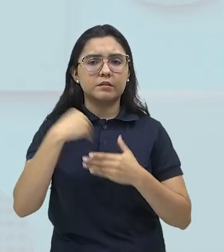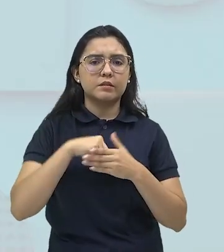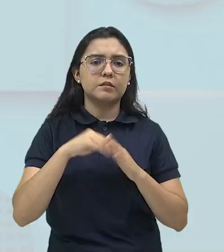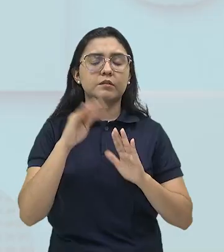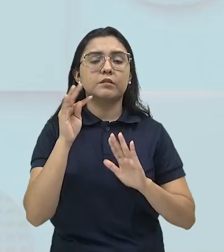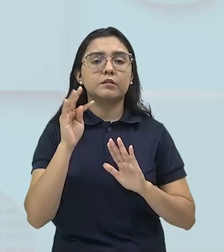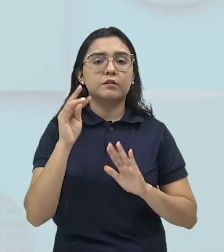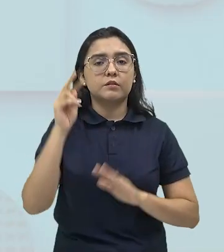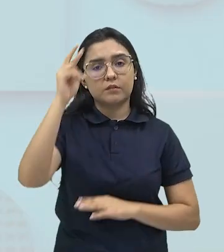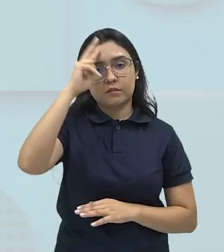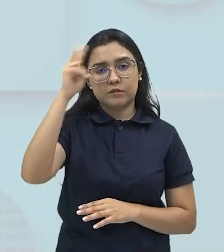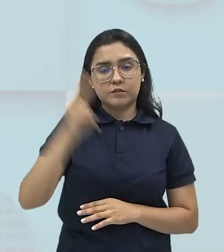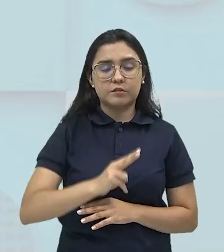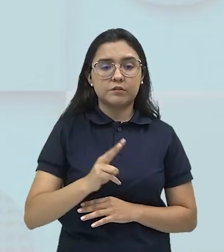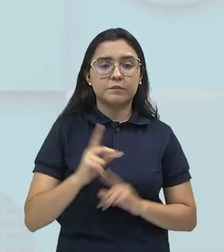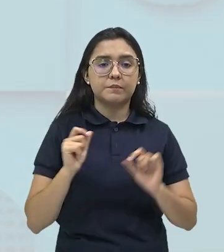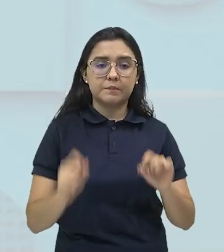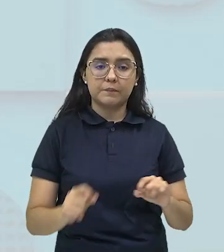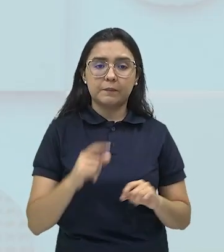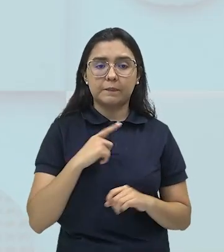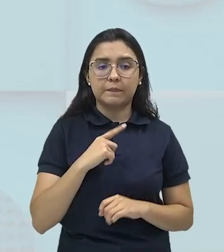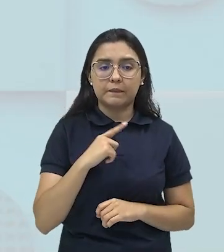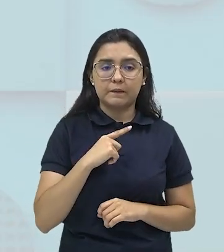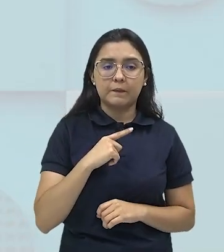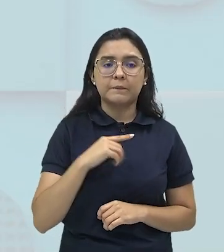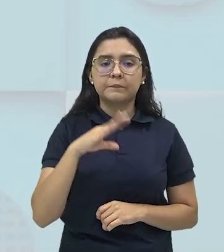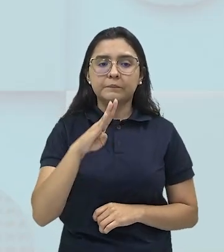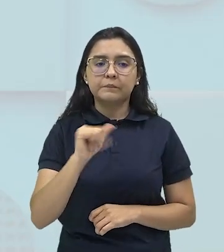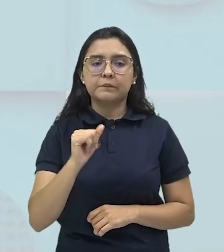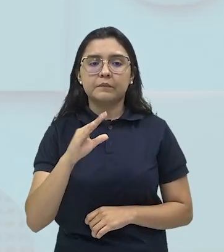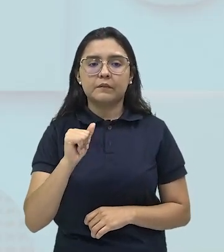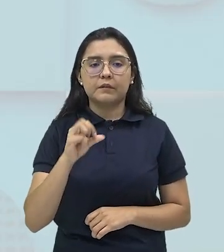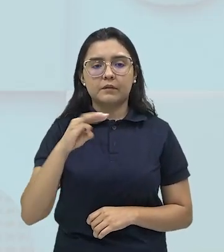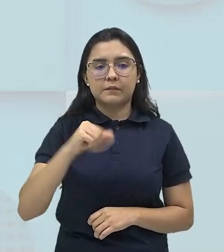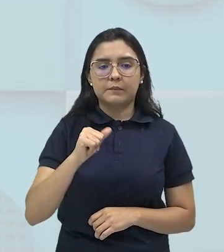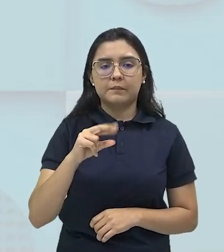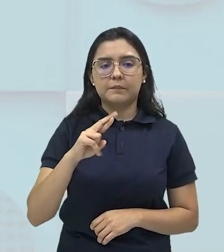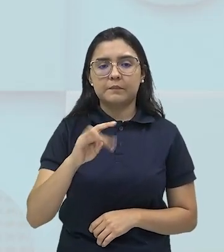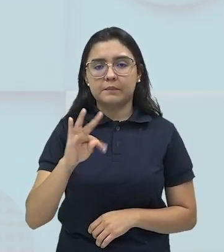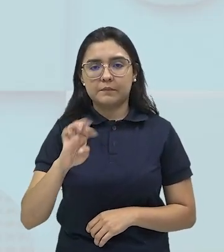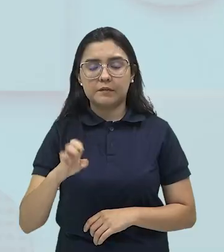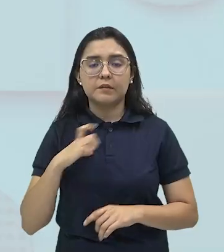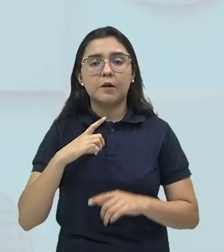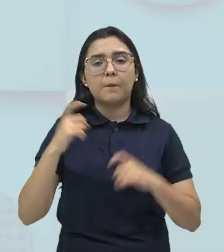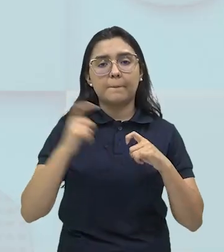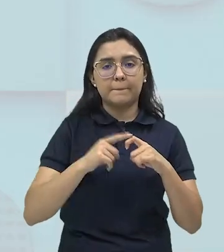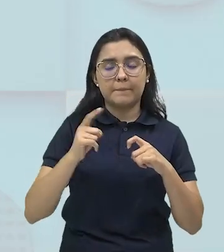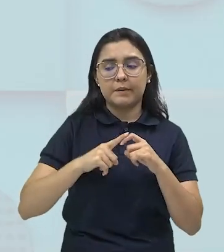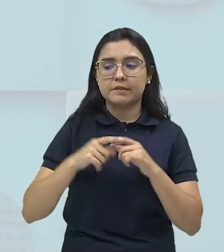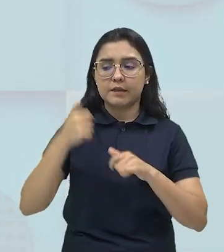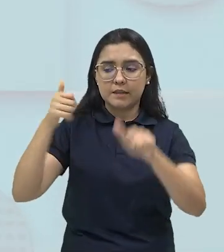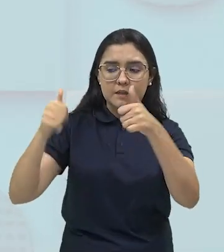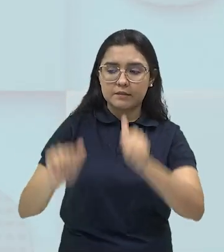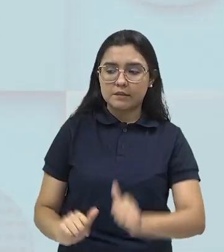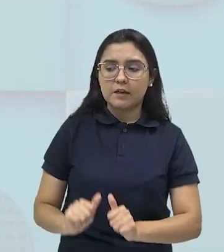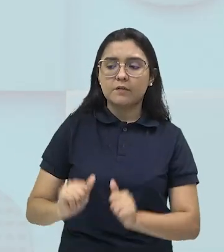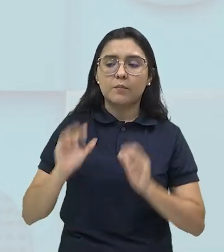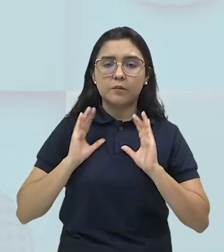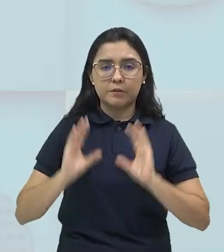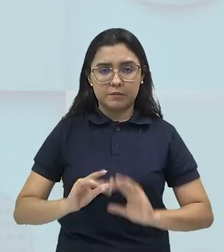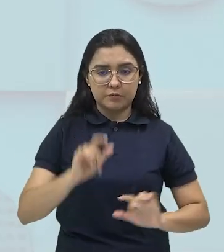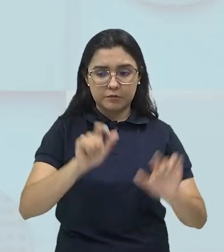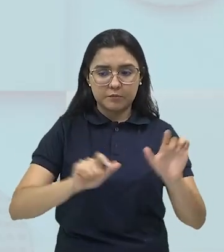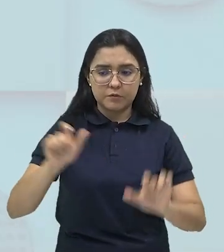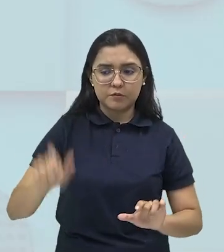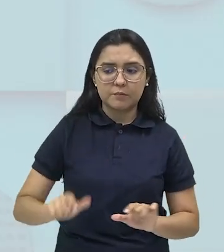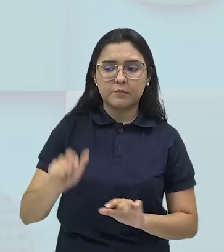era o médico, né, que analisava o comportamento das pessoas para dizer se ela era louca ou não. E aí,